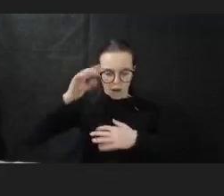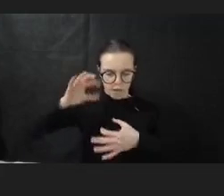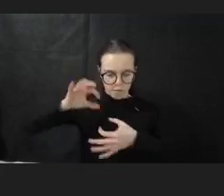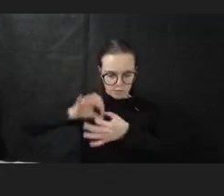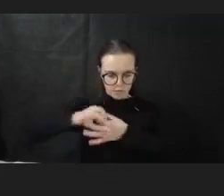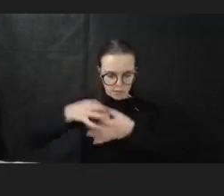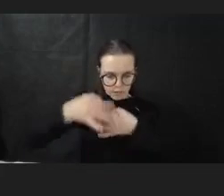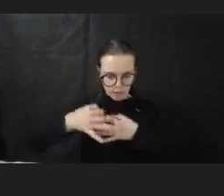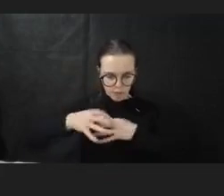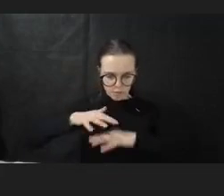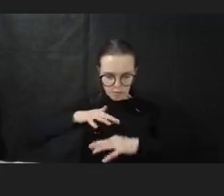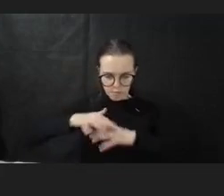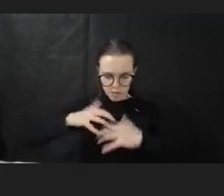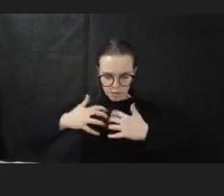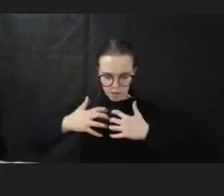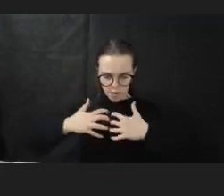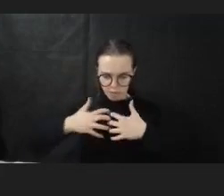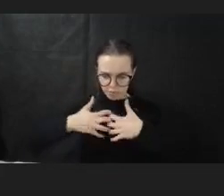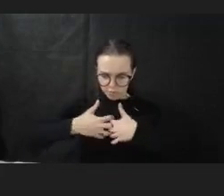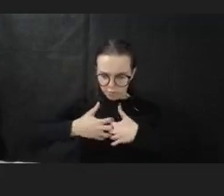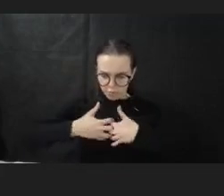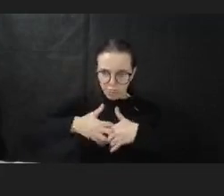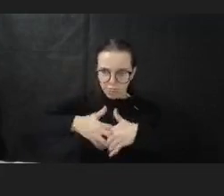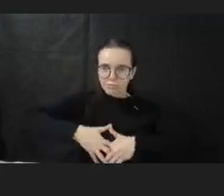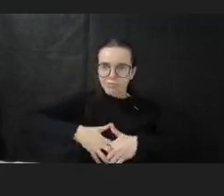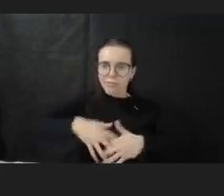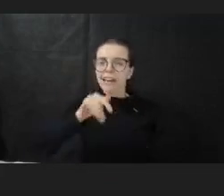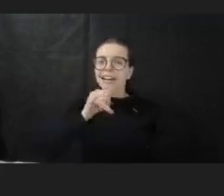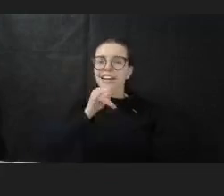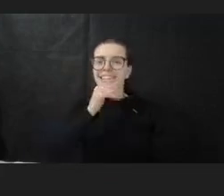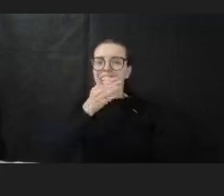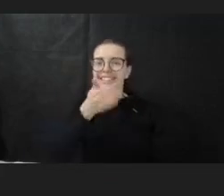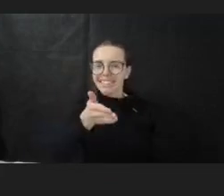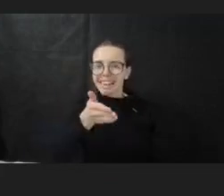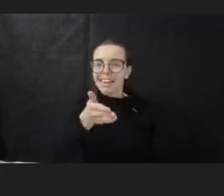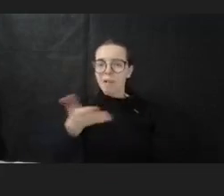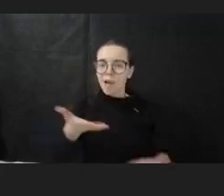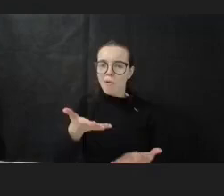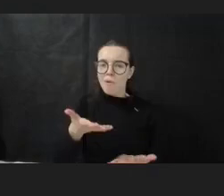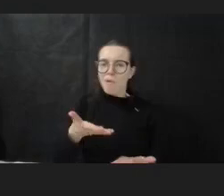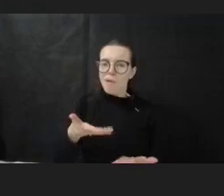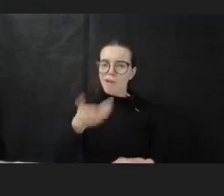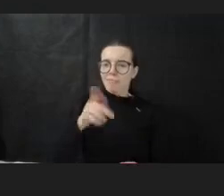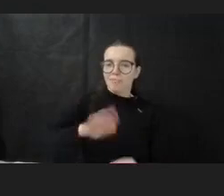organizada. Tipo como a colega está fazendo agora, interpretando.